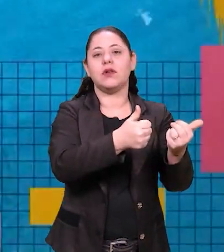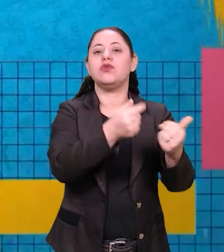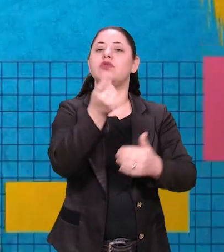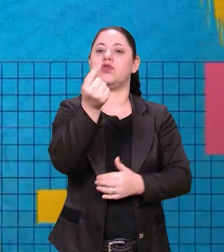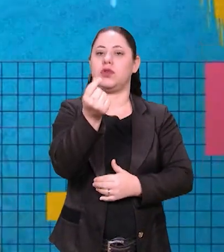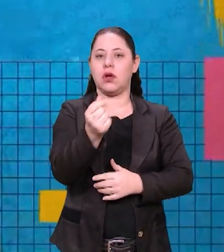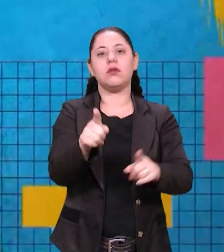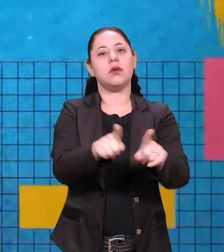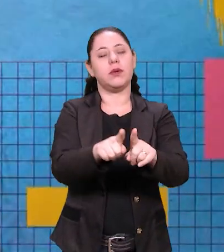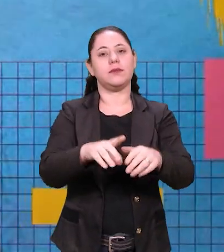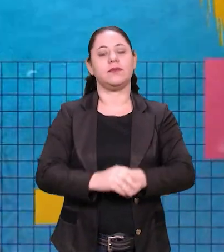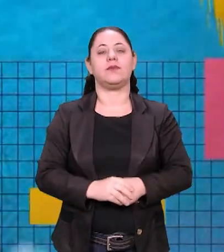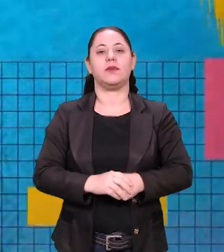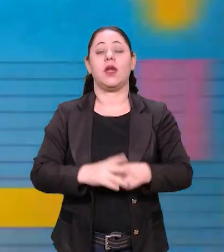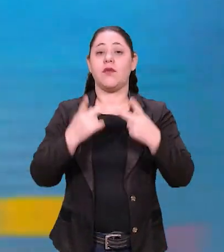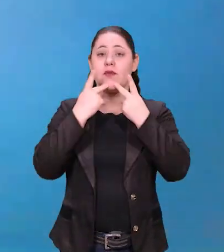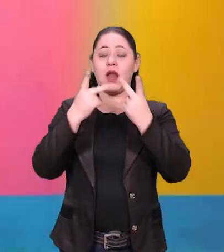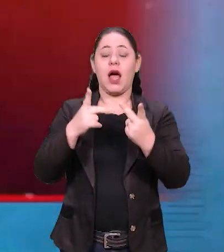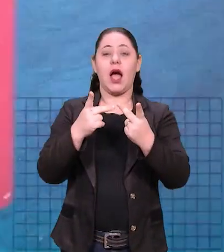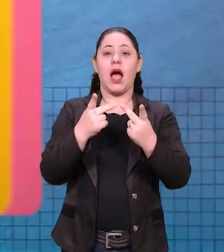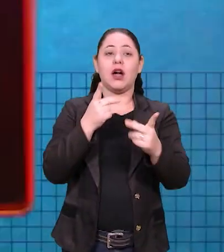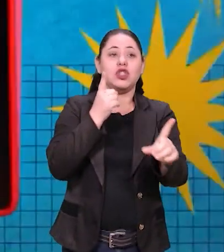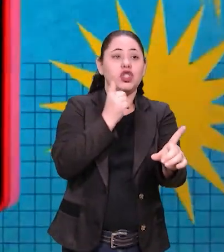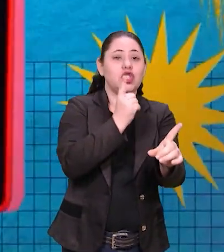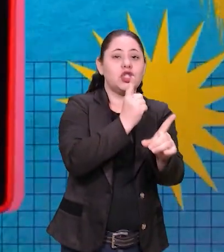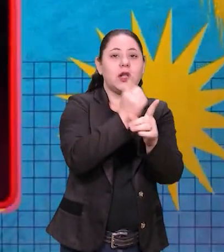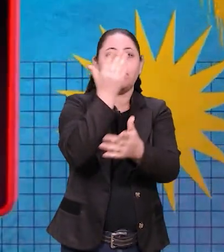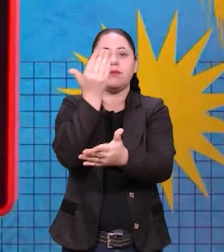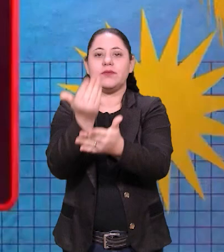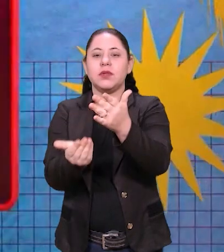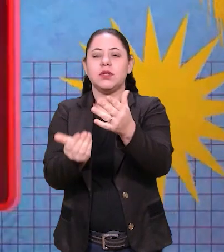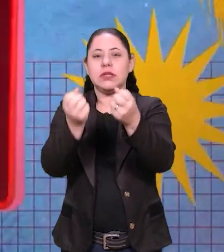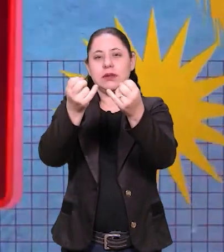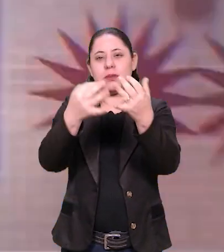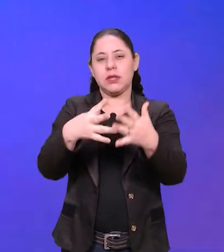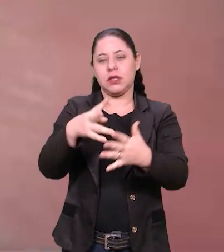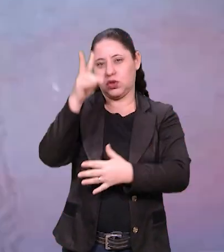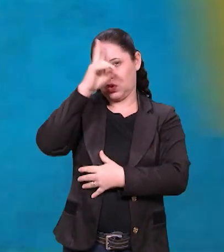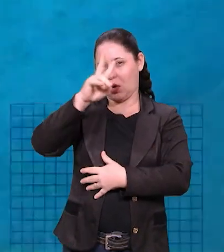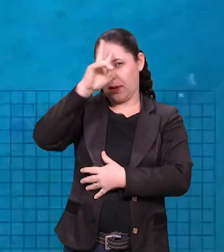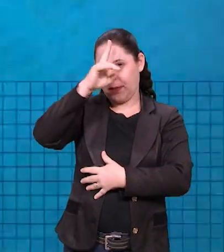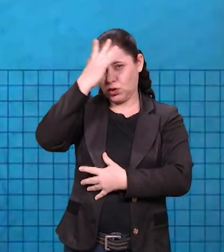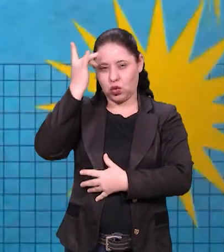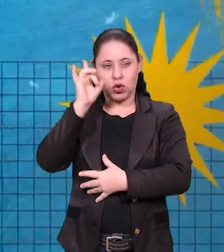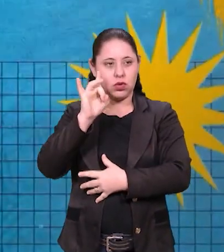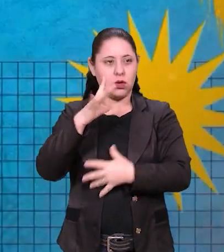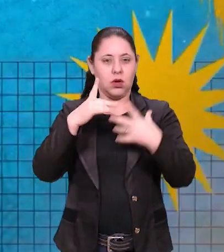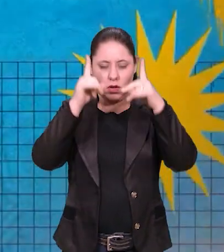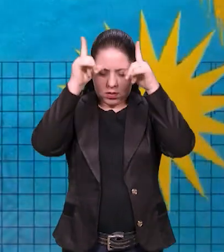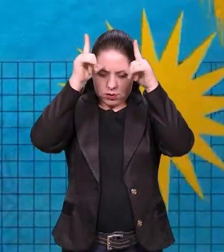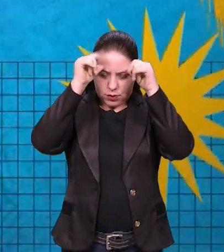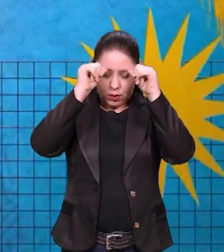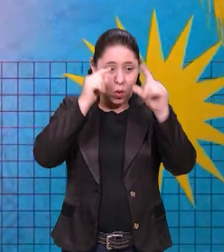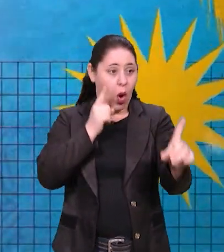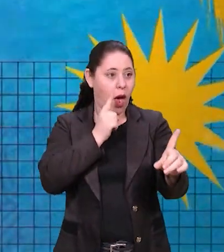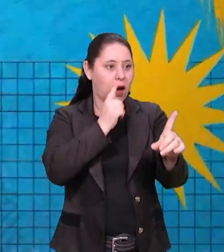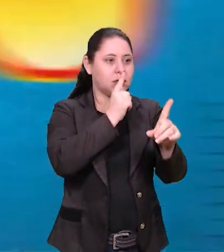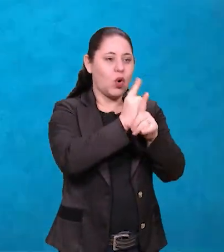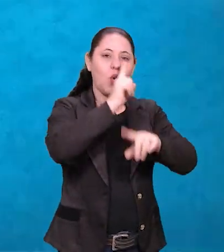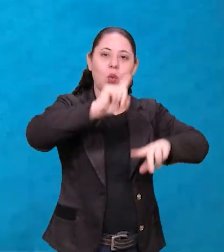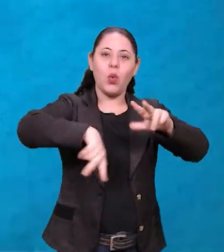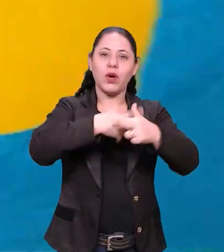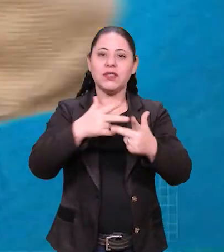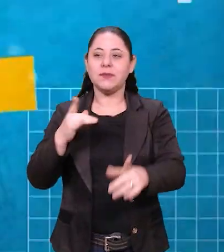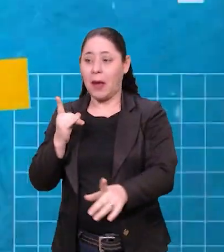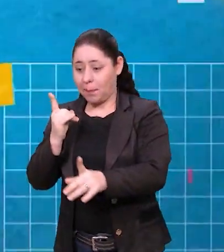inclusive dinheiro. O documentário Achados e Perdidos conta a história de pessoas que só descansaram após encontrar o dono